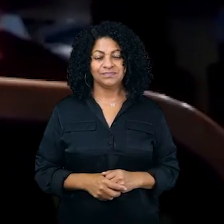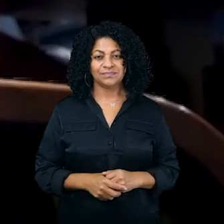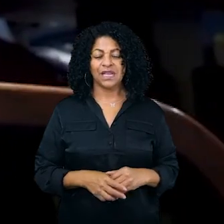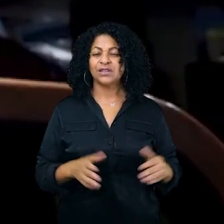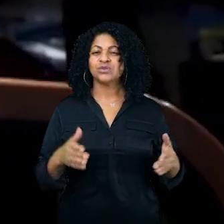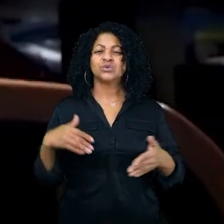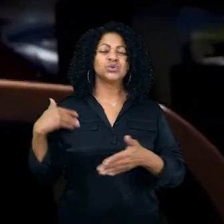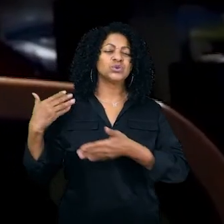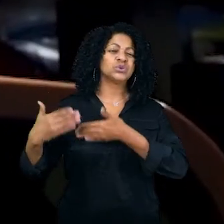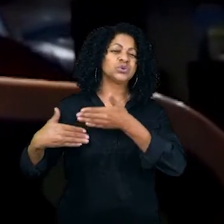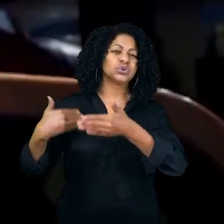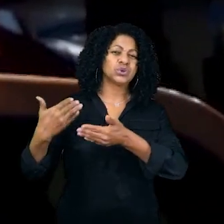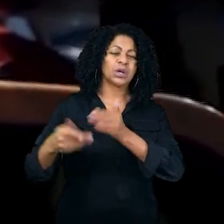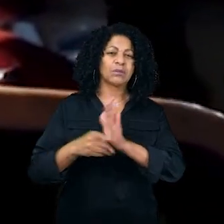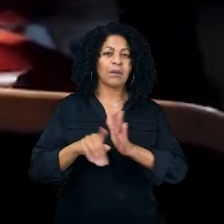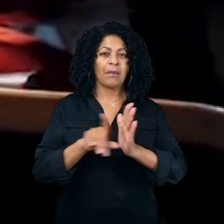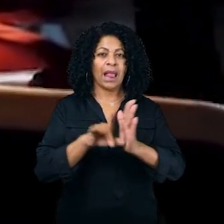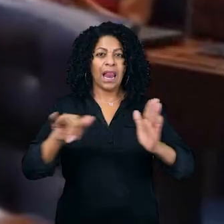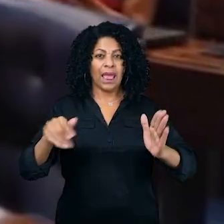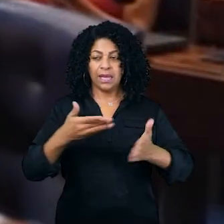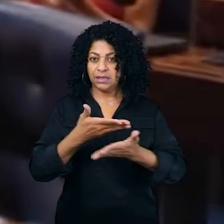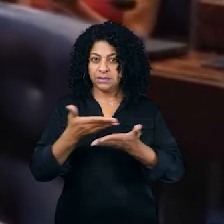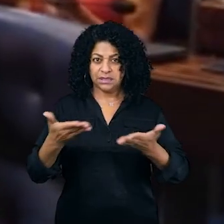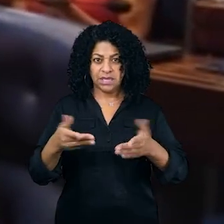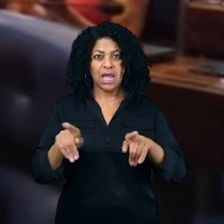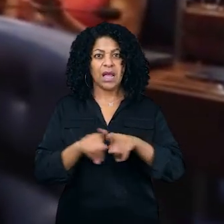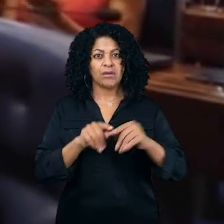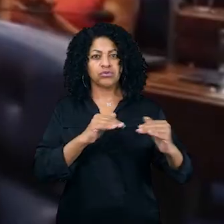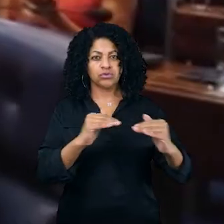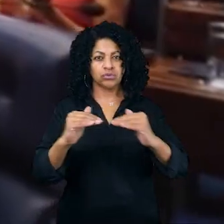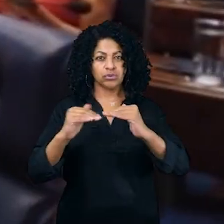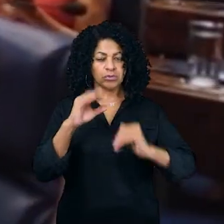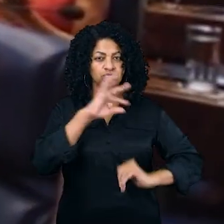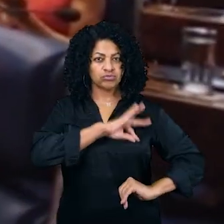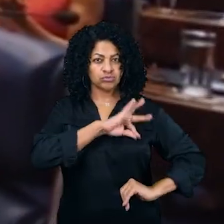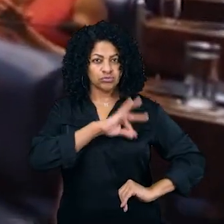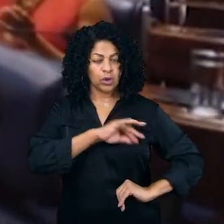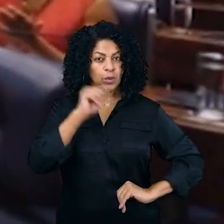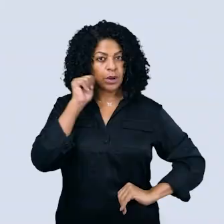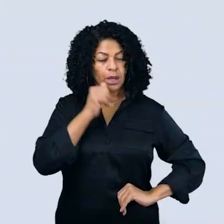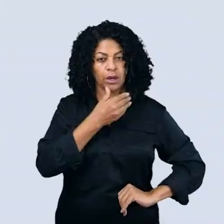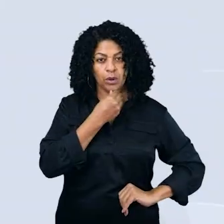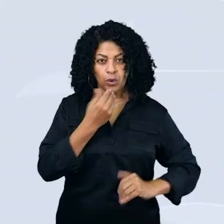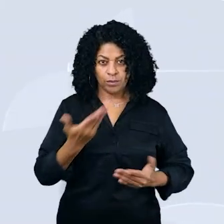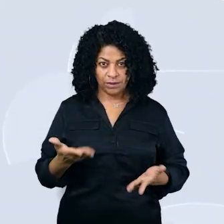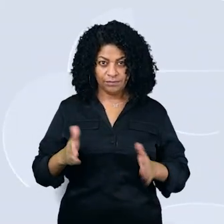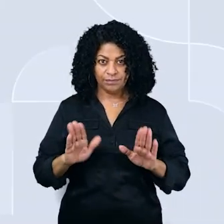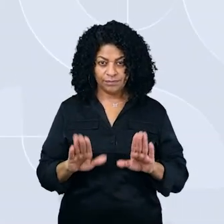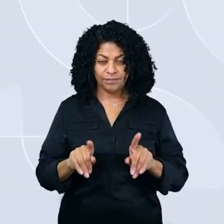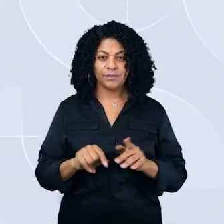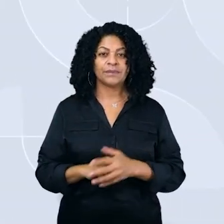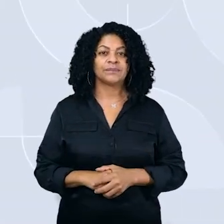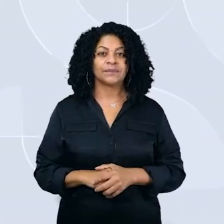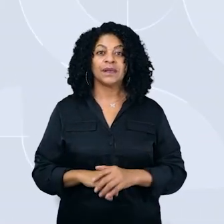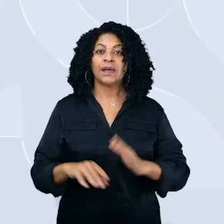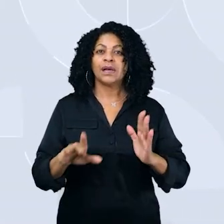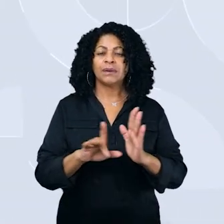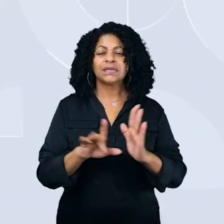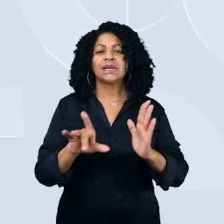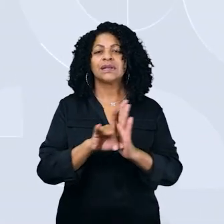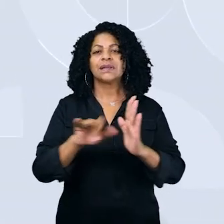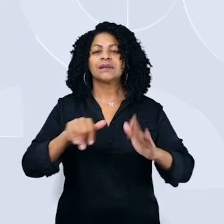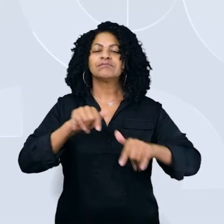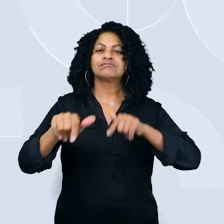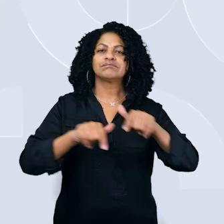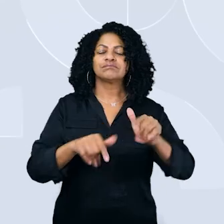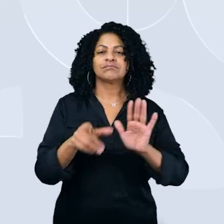Ao longo do tempo, foram estabelecidas leis para efetivar a igualdade salarial. A consolidação das leis do trabalho